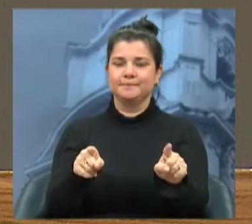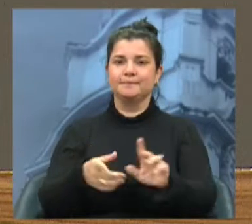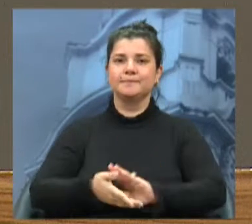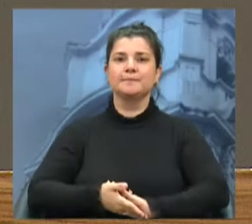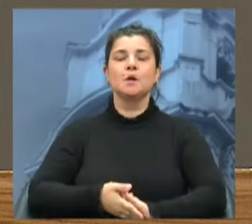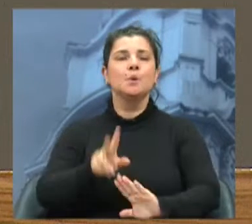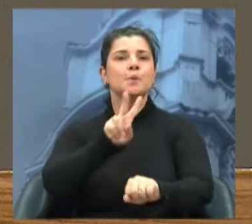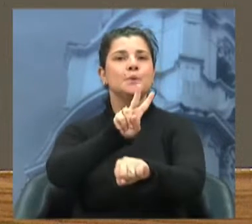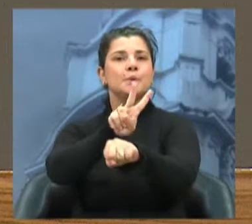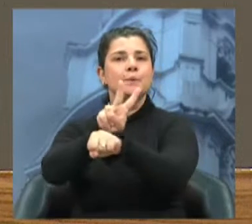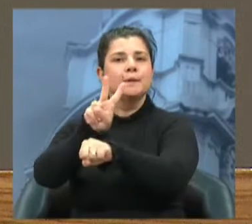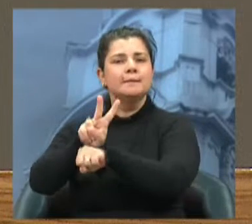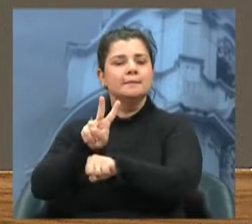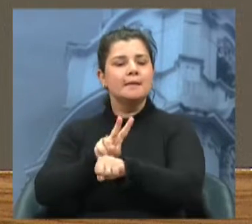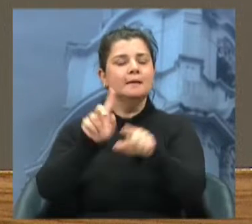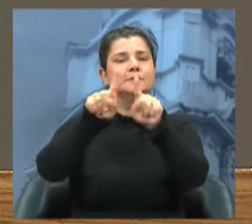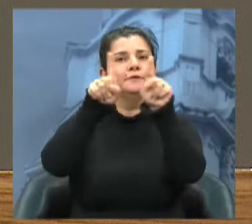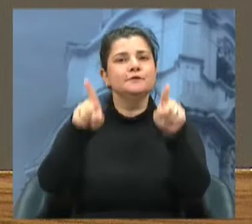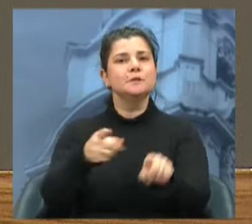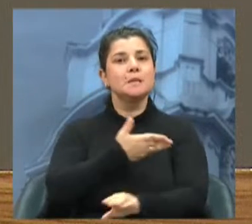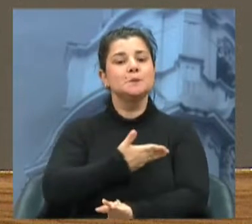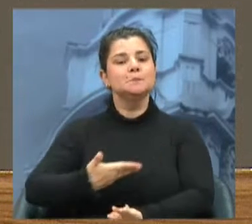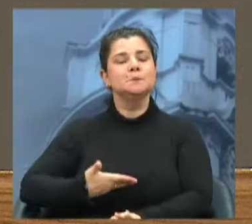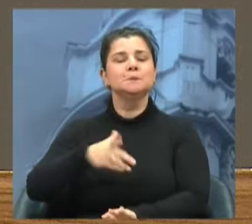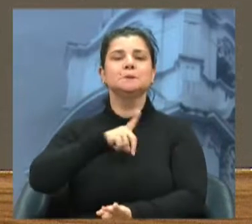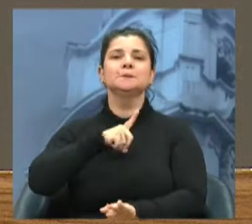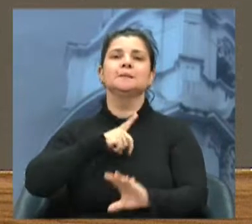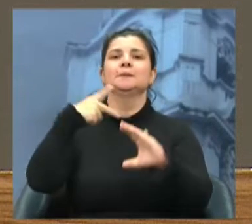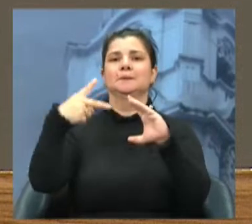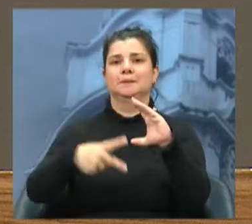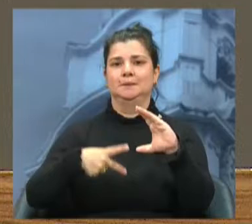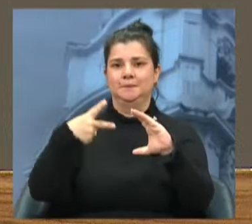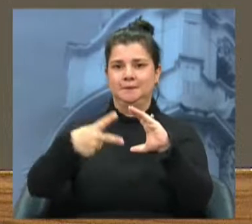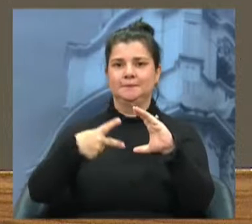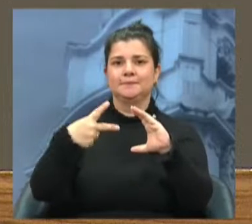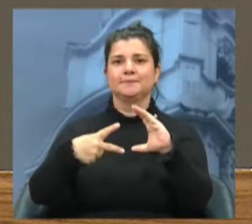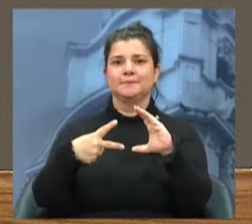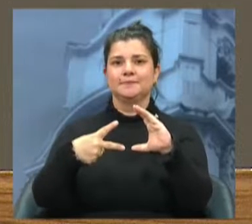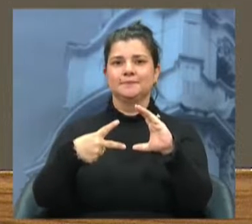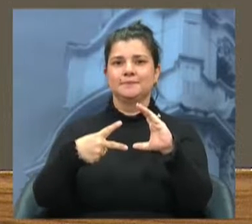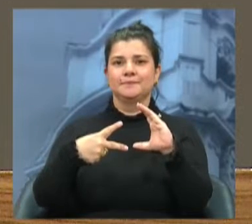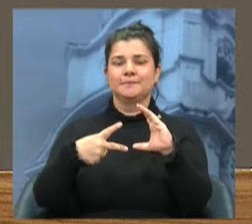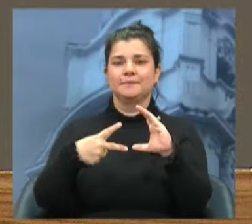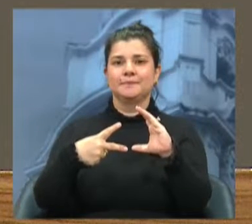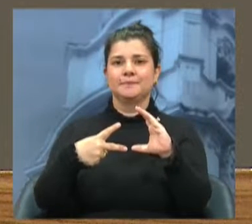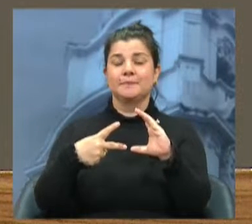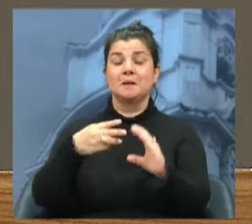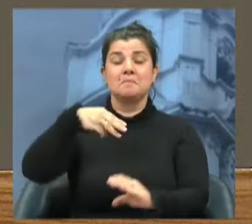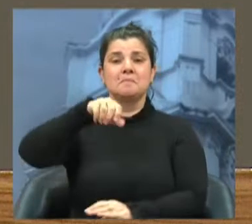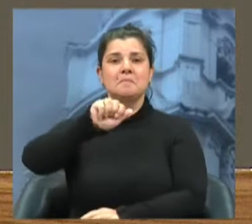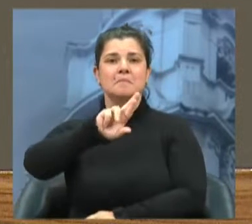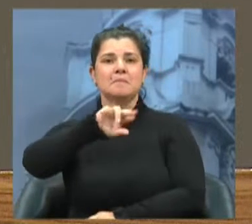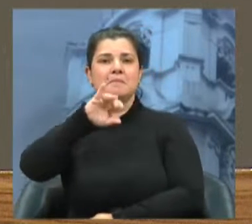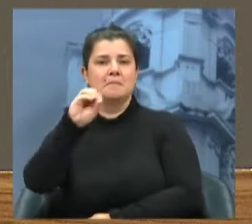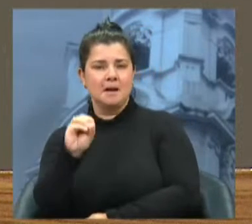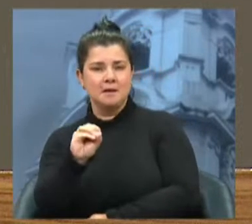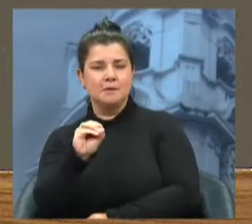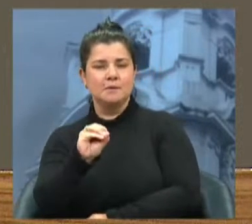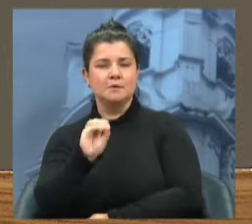O cuidado que o servidor tem com a casa. Como dizia o Mário Quintana,